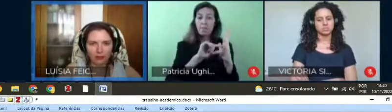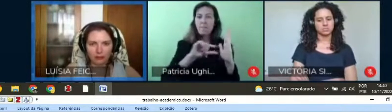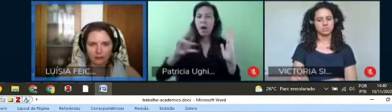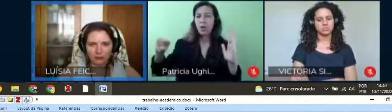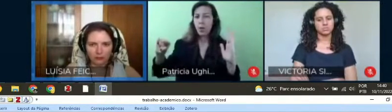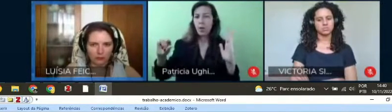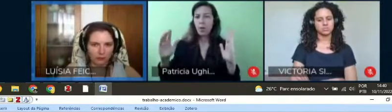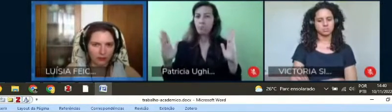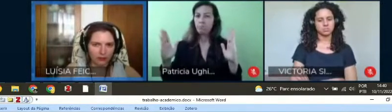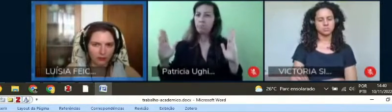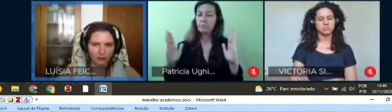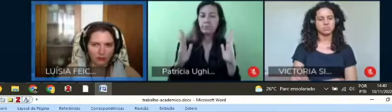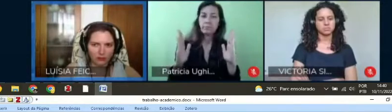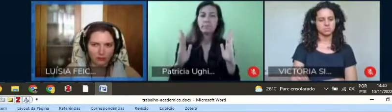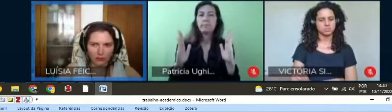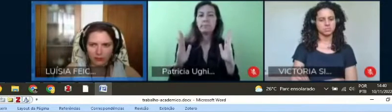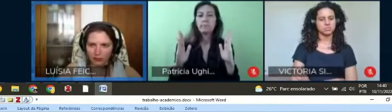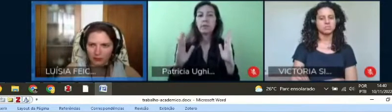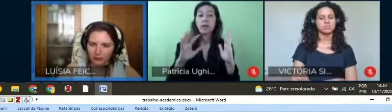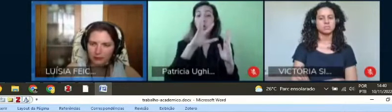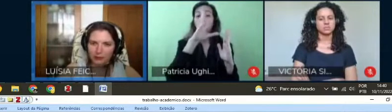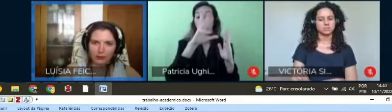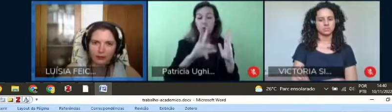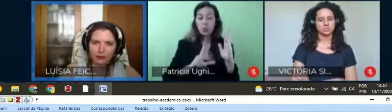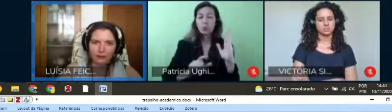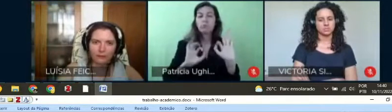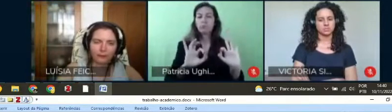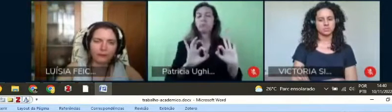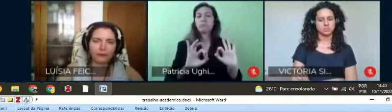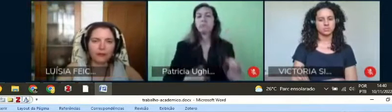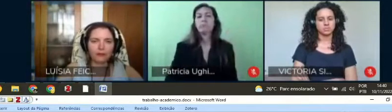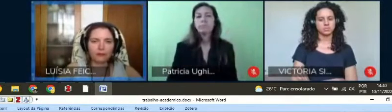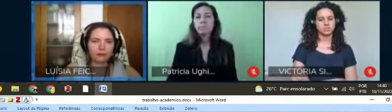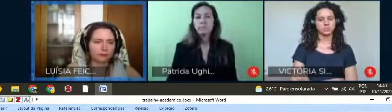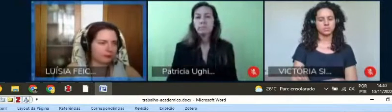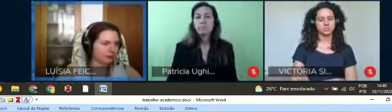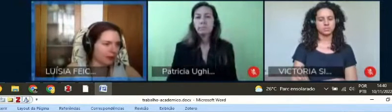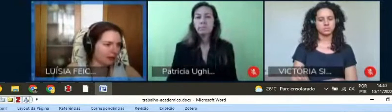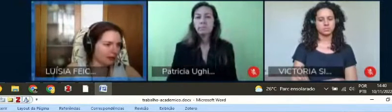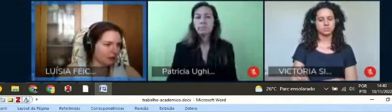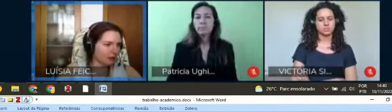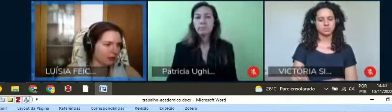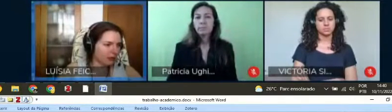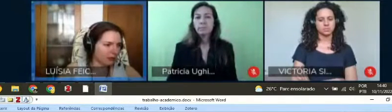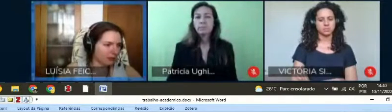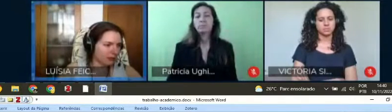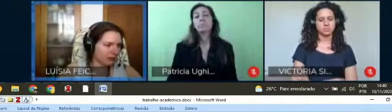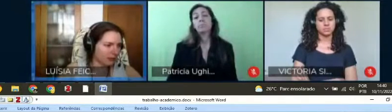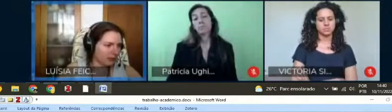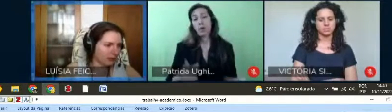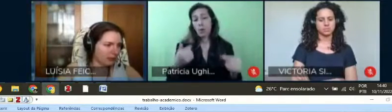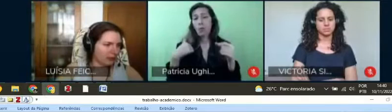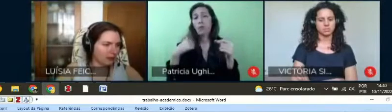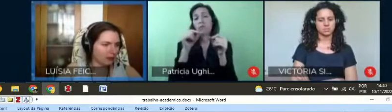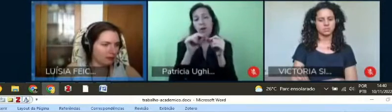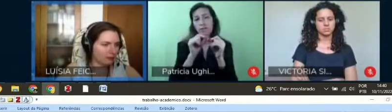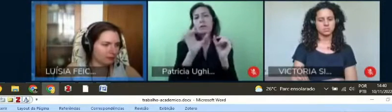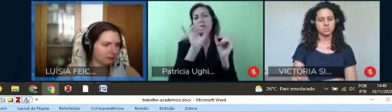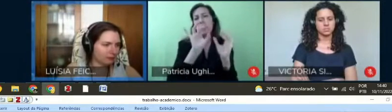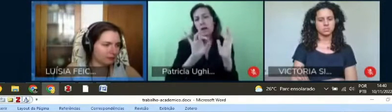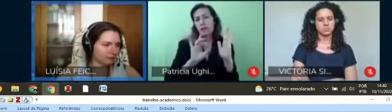eu tenha todas as outras arrumadinhas. Então, e assim eu vou indo